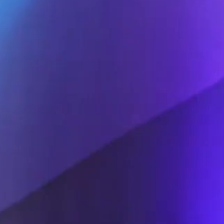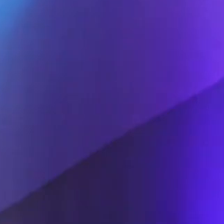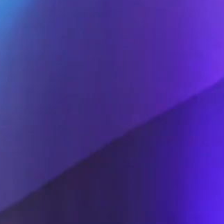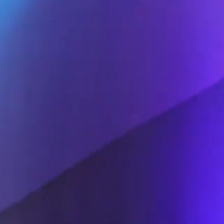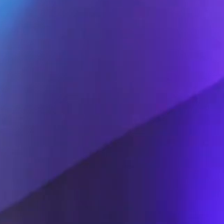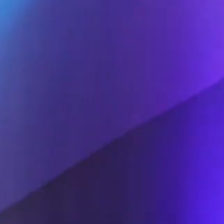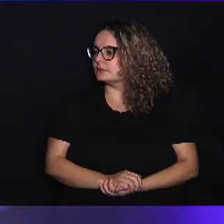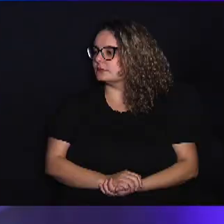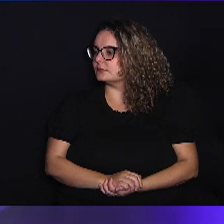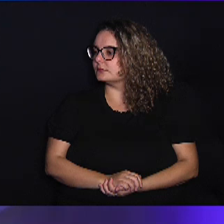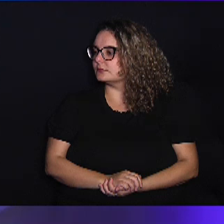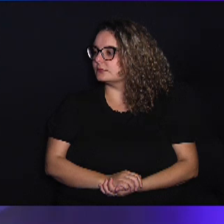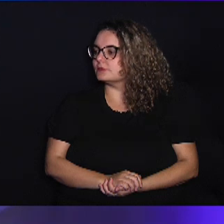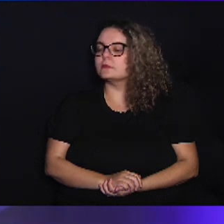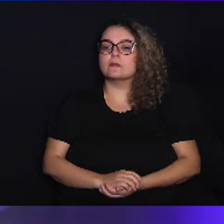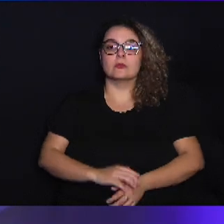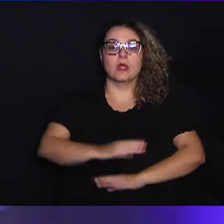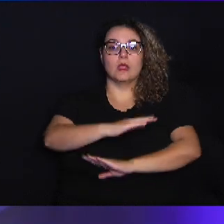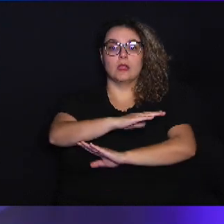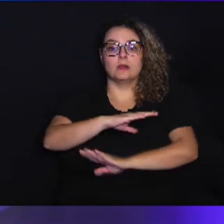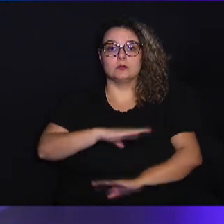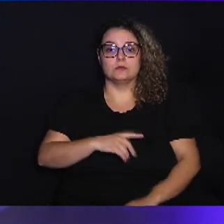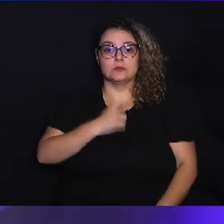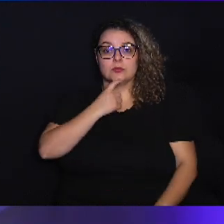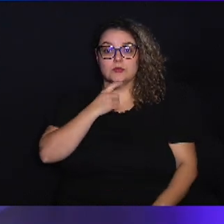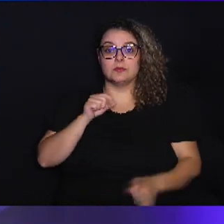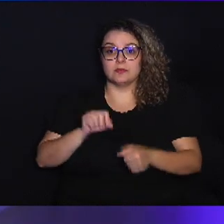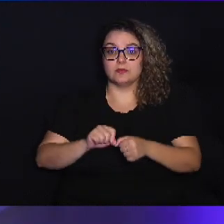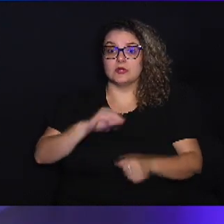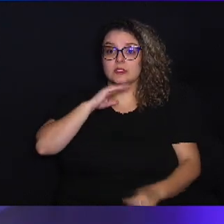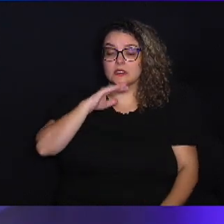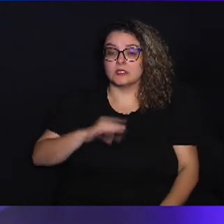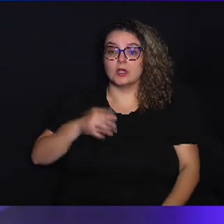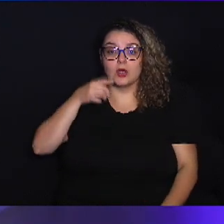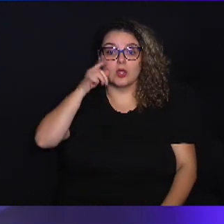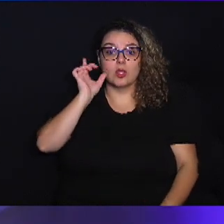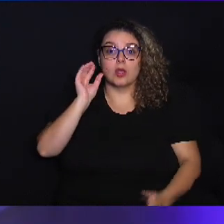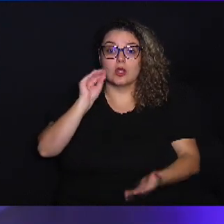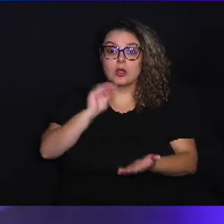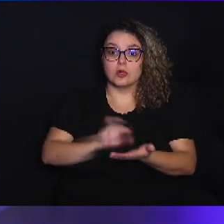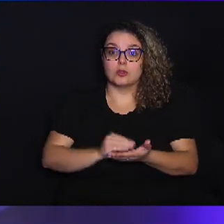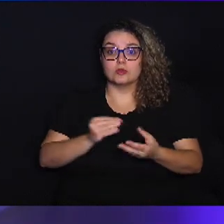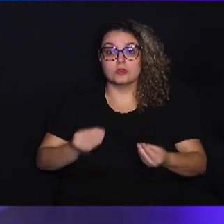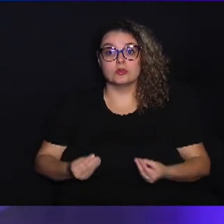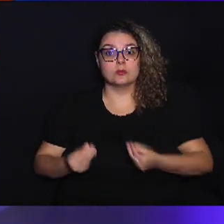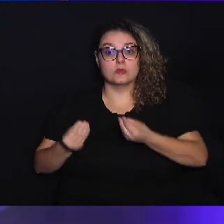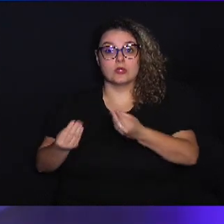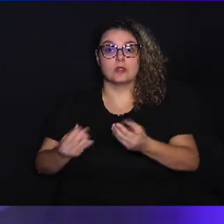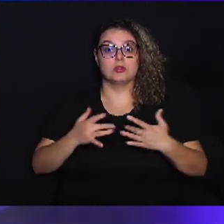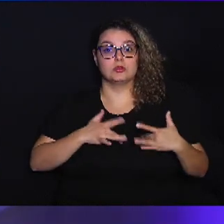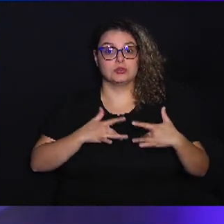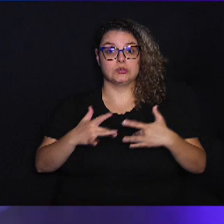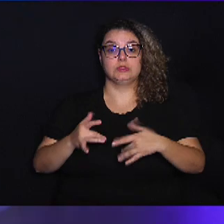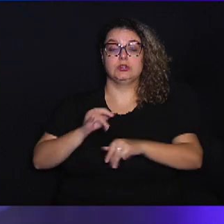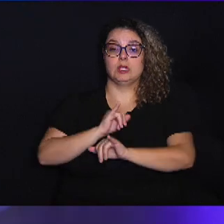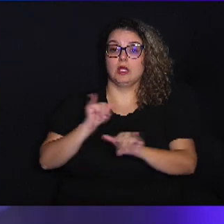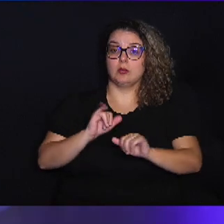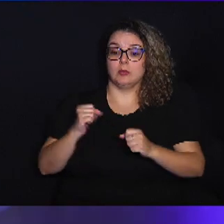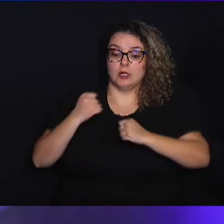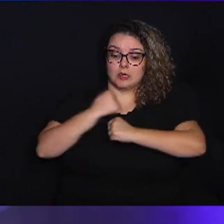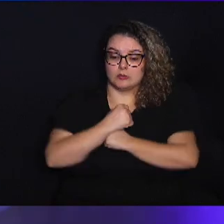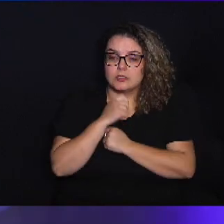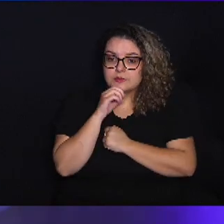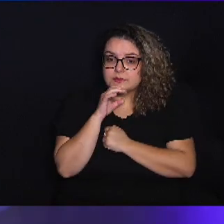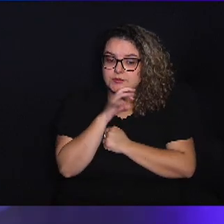A Câmara Municipal de Campinas realizou na tarde de ontem a última entrega das doações da campanha do agasalho